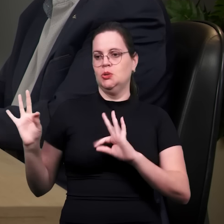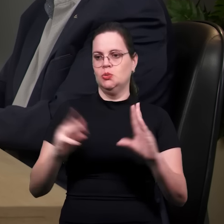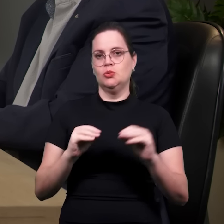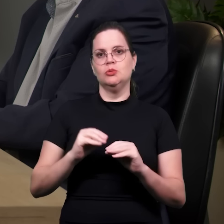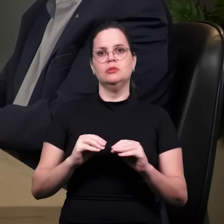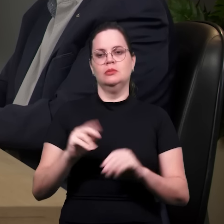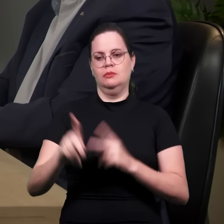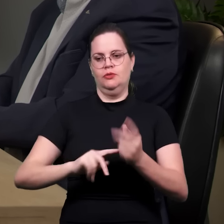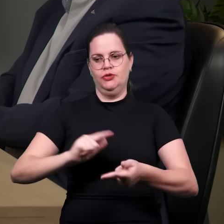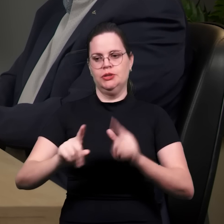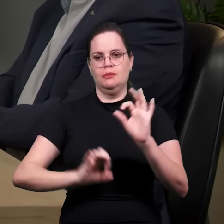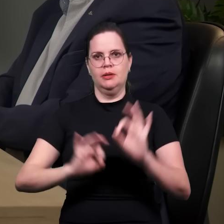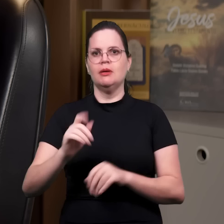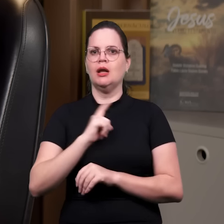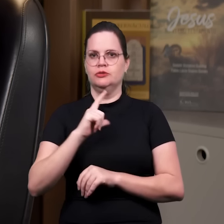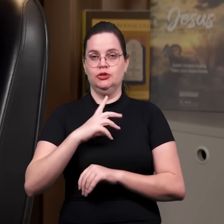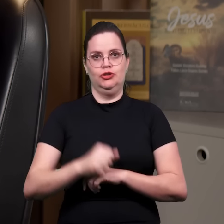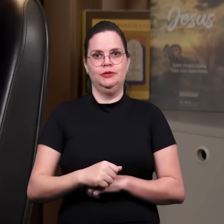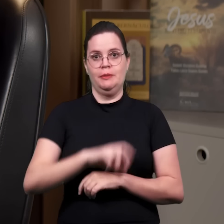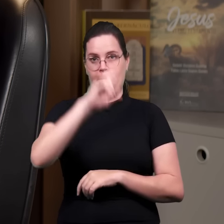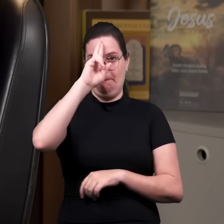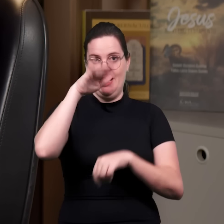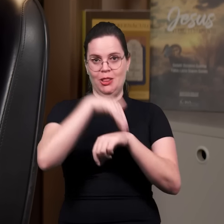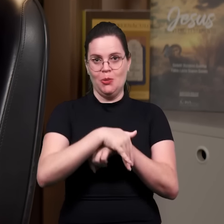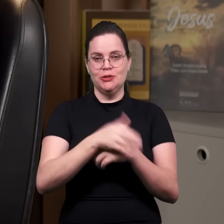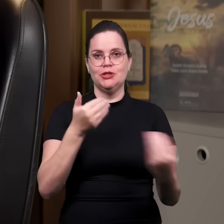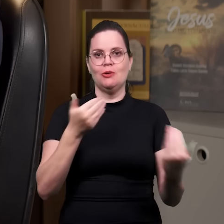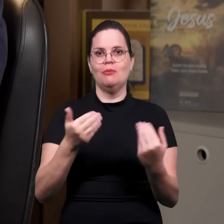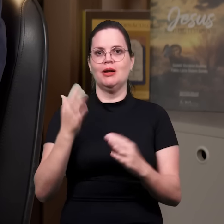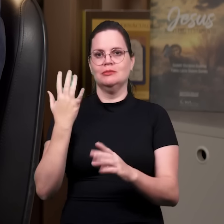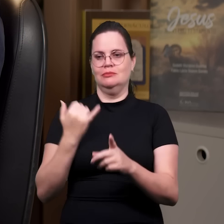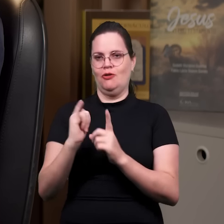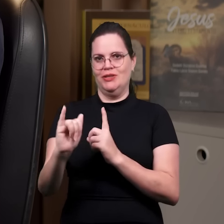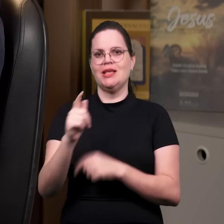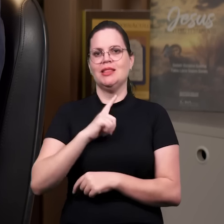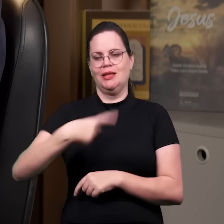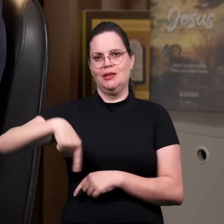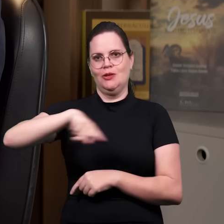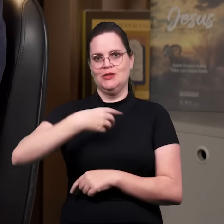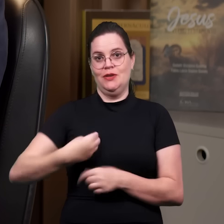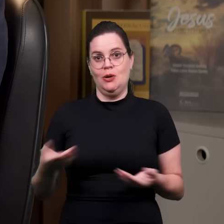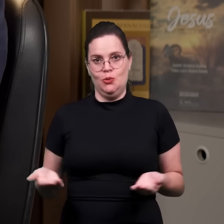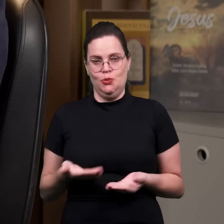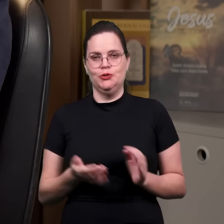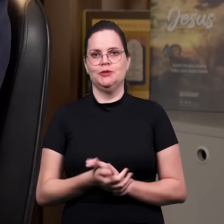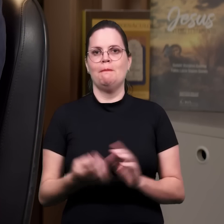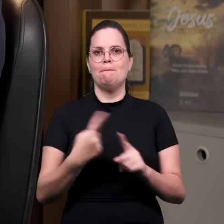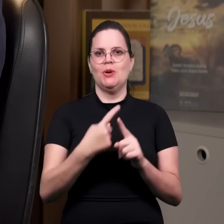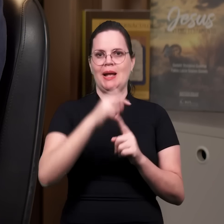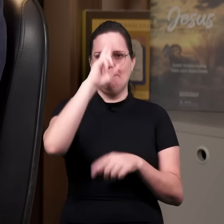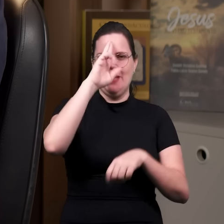Êxodo 12:19 diz assim, que a meia-noite, que é o momento profético que nós vivemos, né? É o terminar de um dia